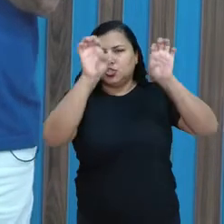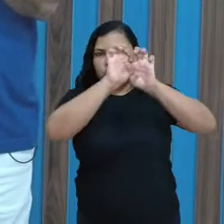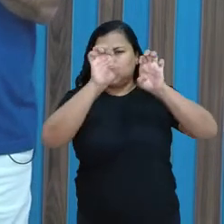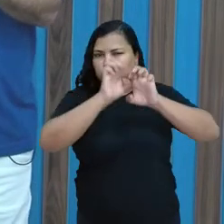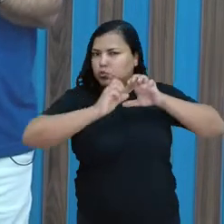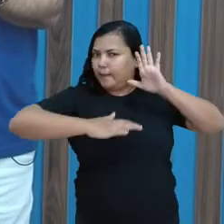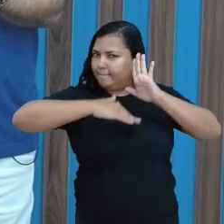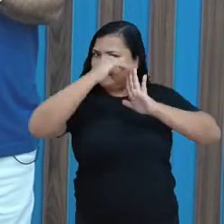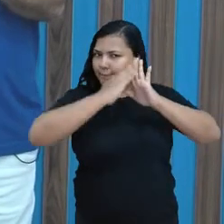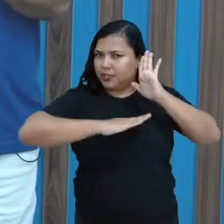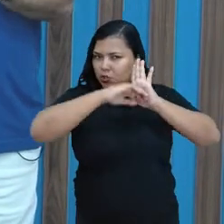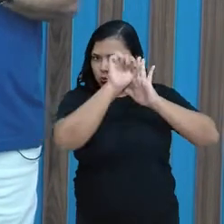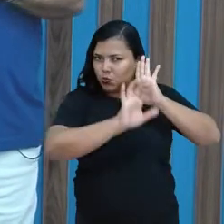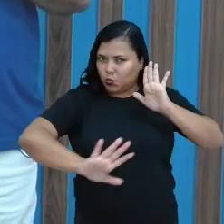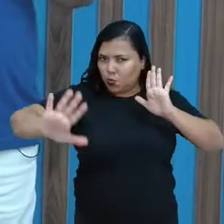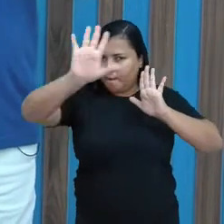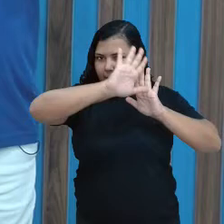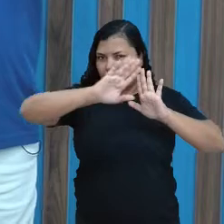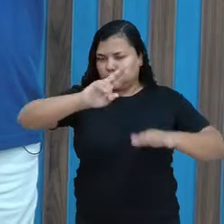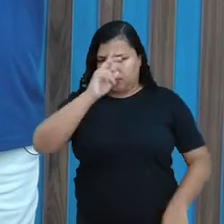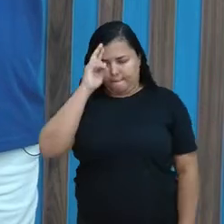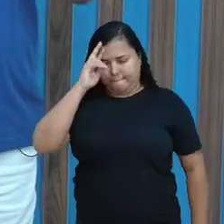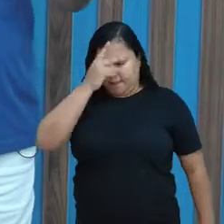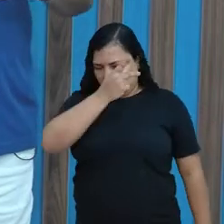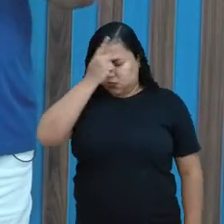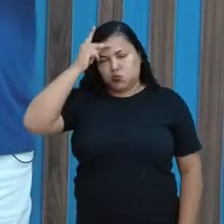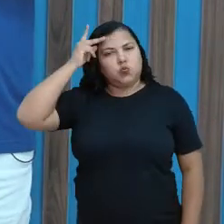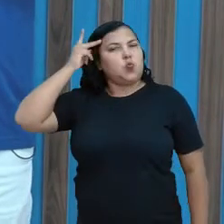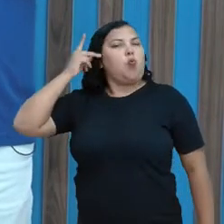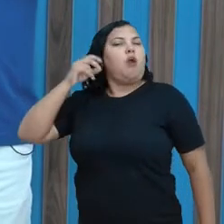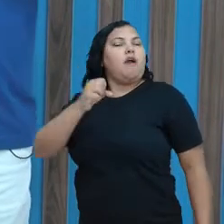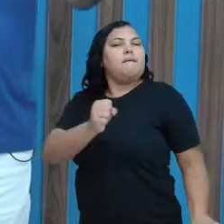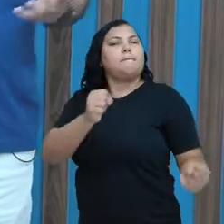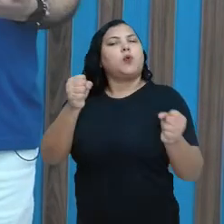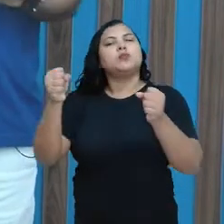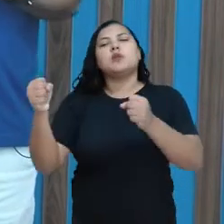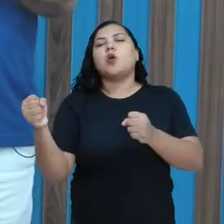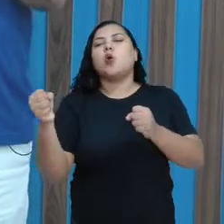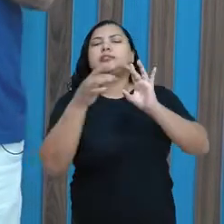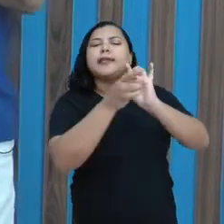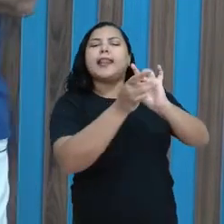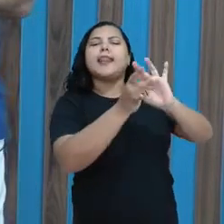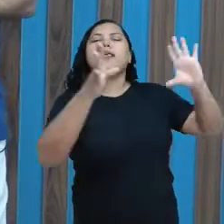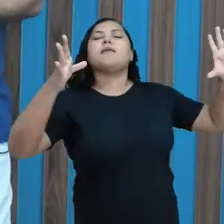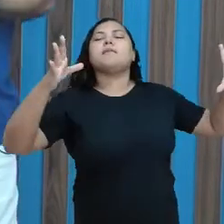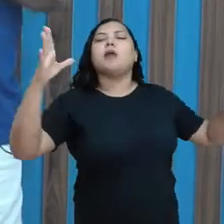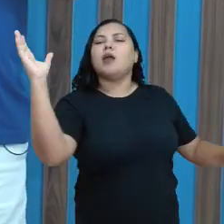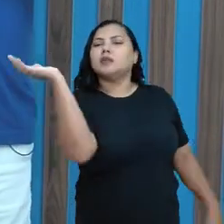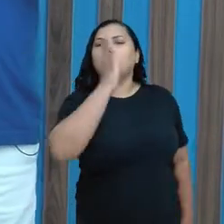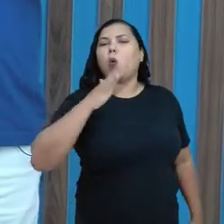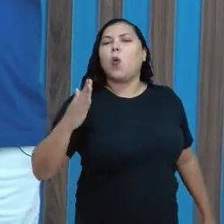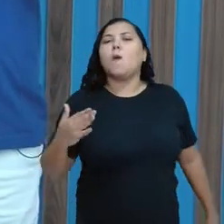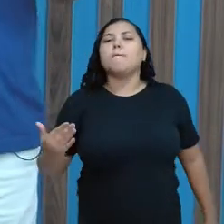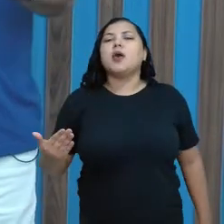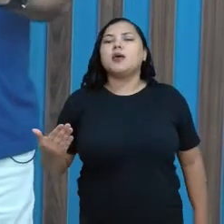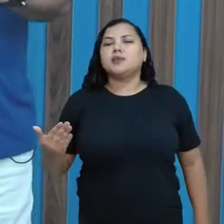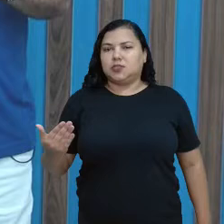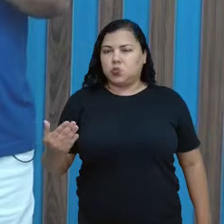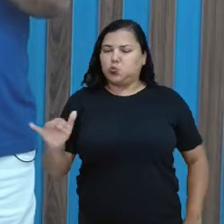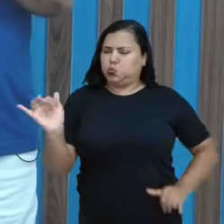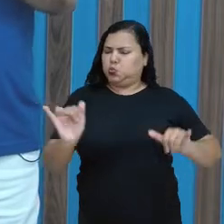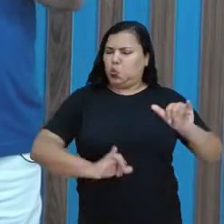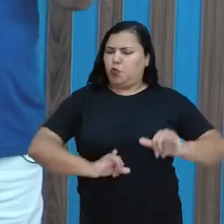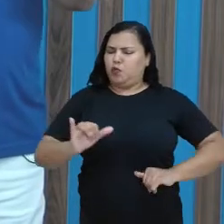uma imagem, né, do imperador como aquele camarada, né, que libertou o Brasil do jugo, né,